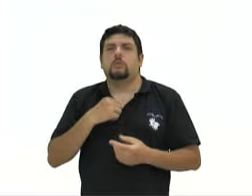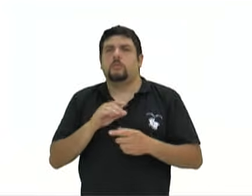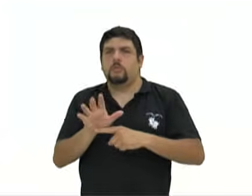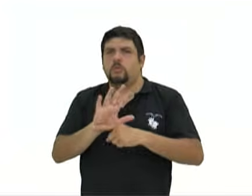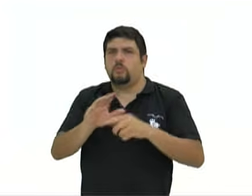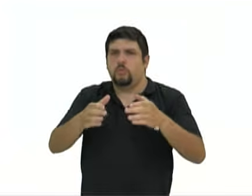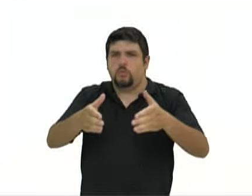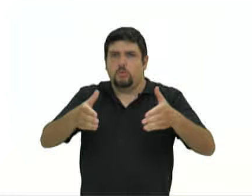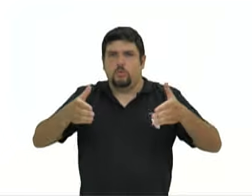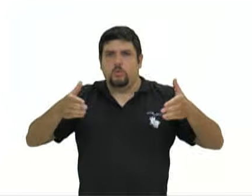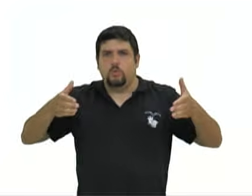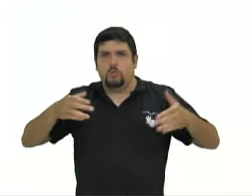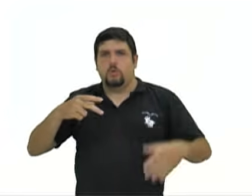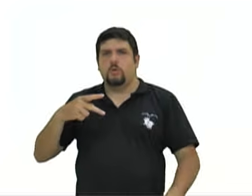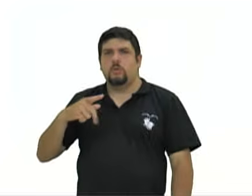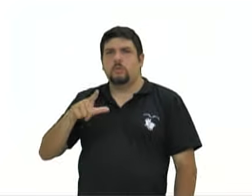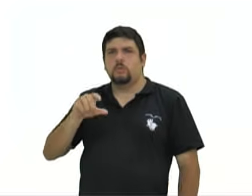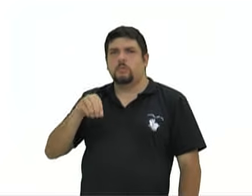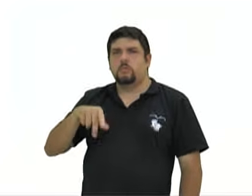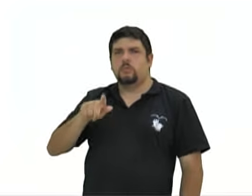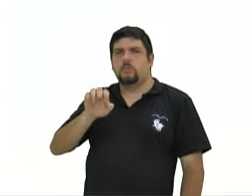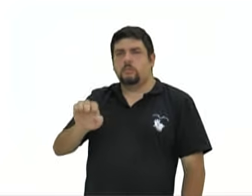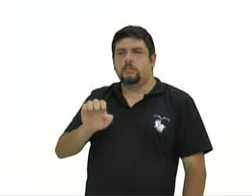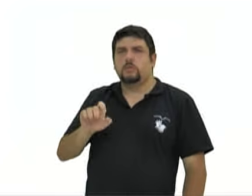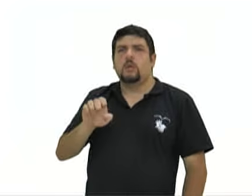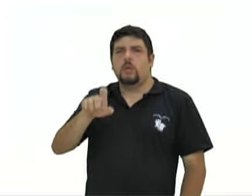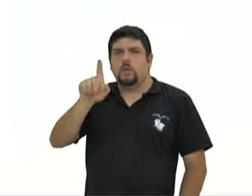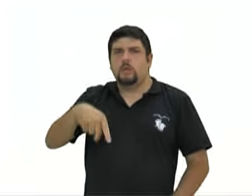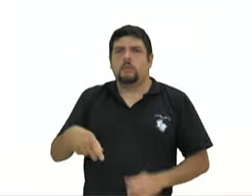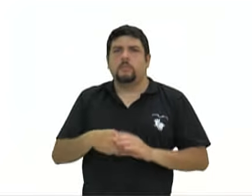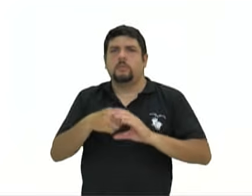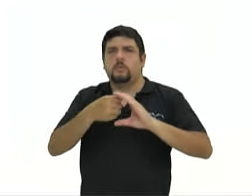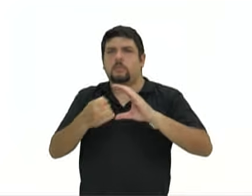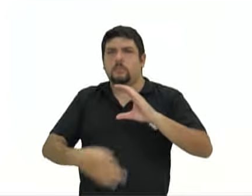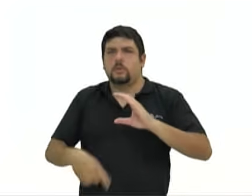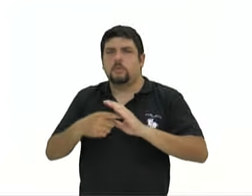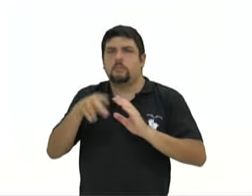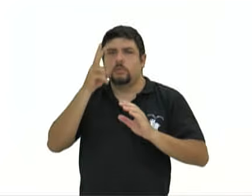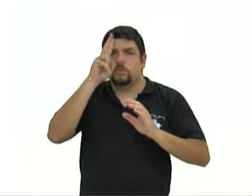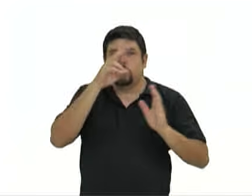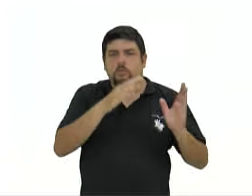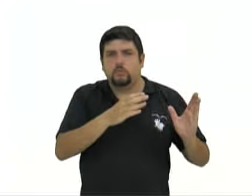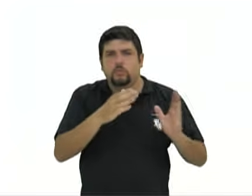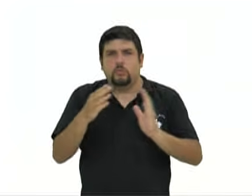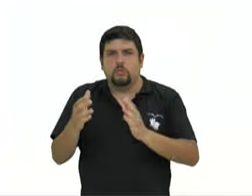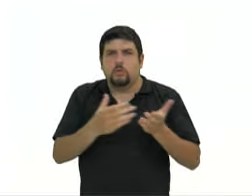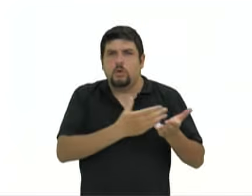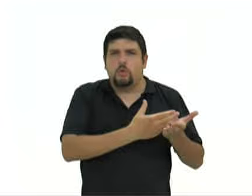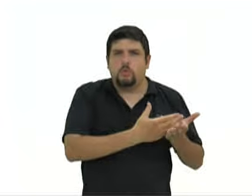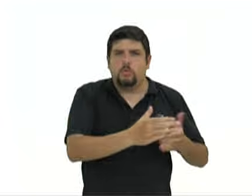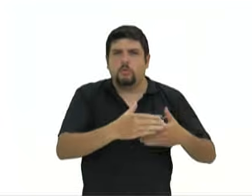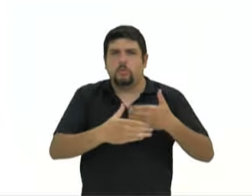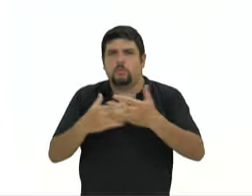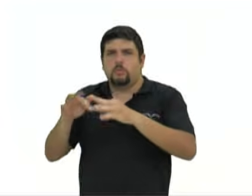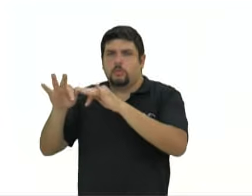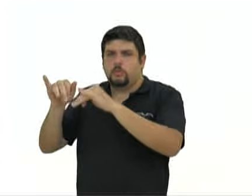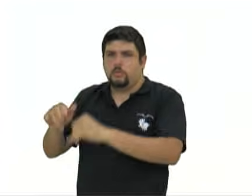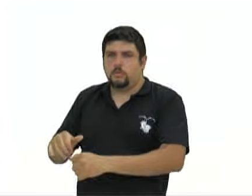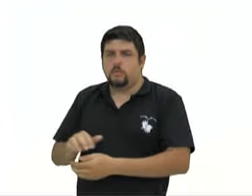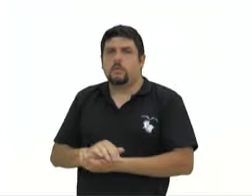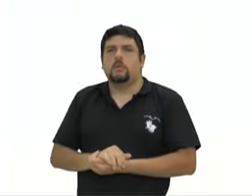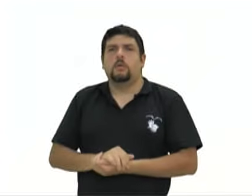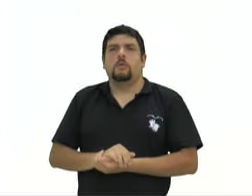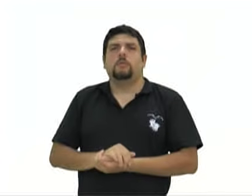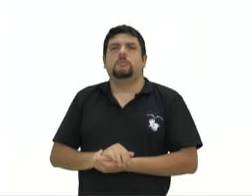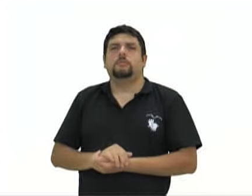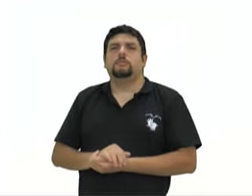o plongé, né? É caracterizado por narrativas lineares, com início, meio e fim, bem definido, um